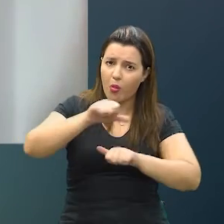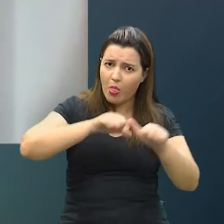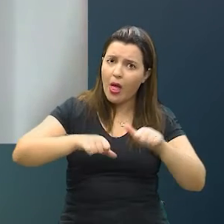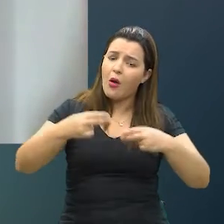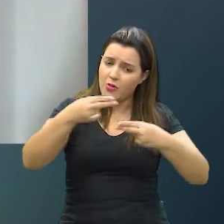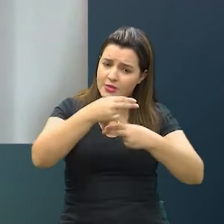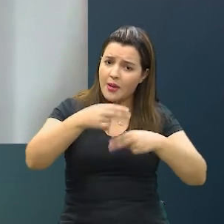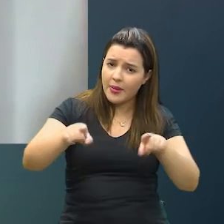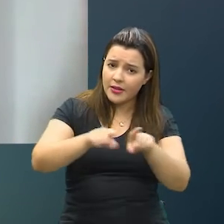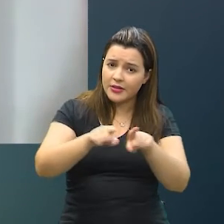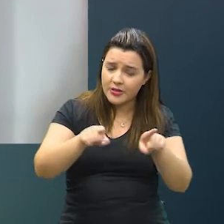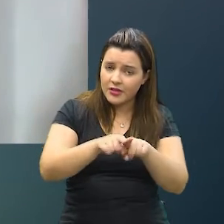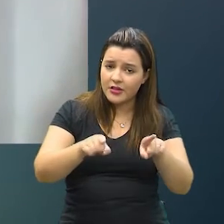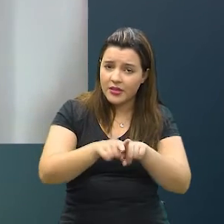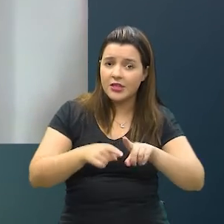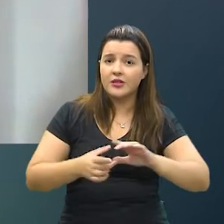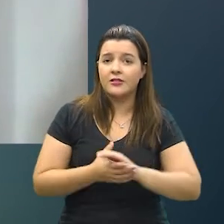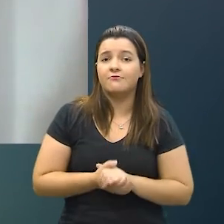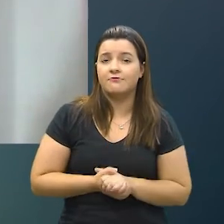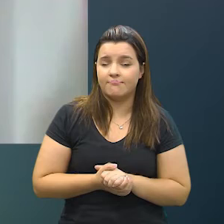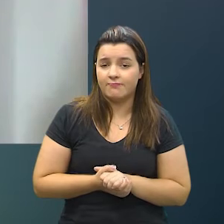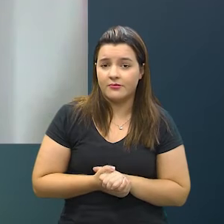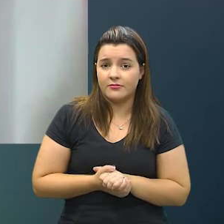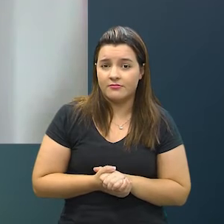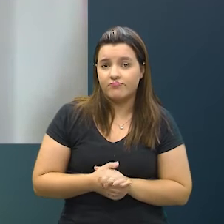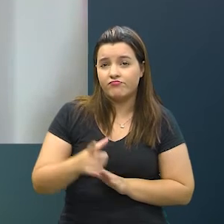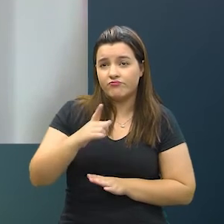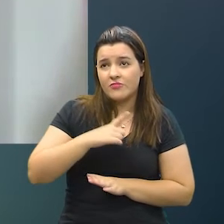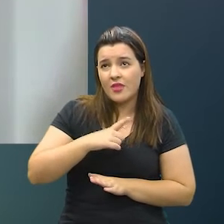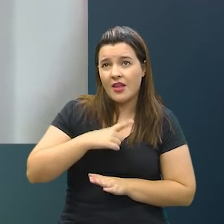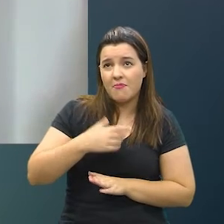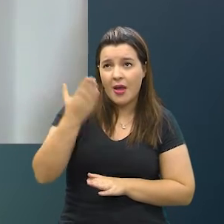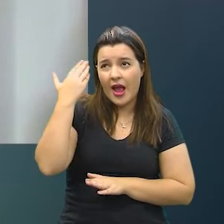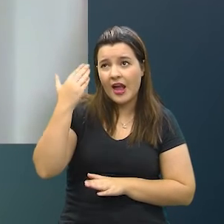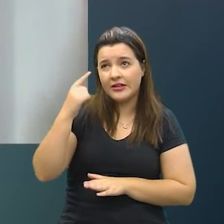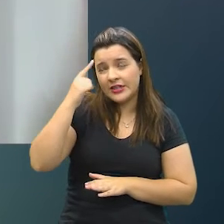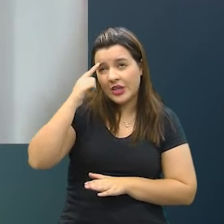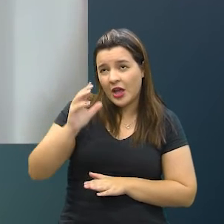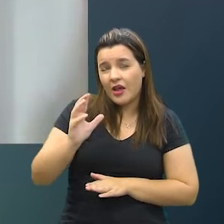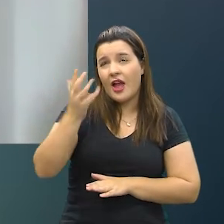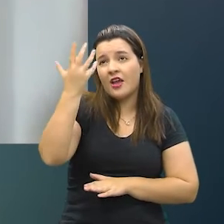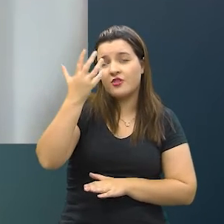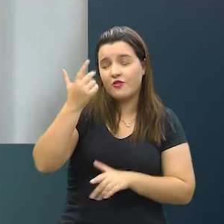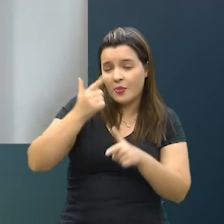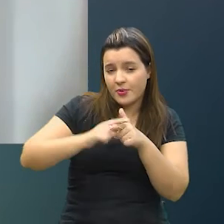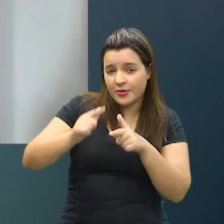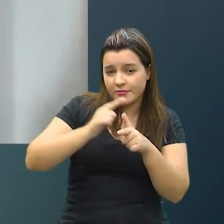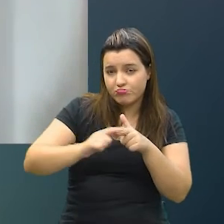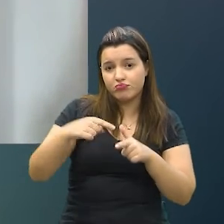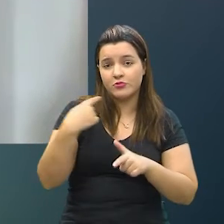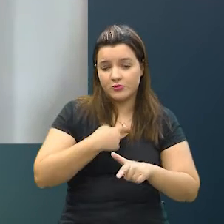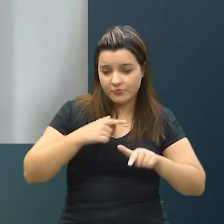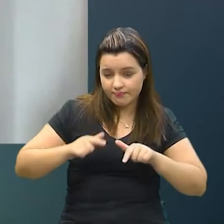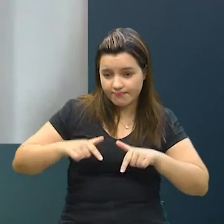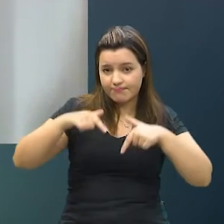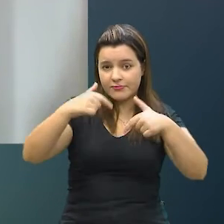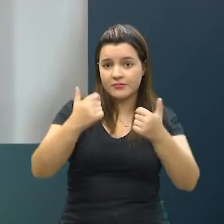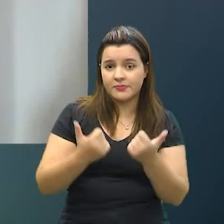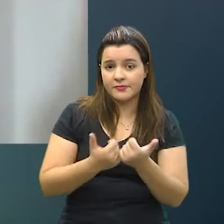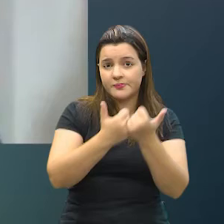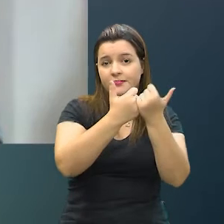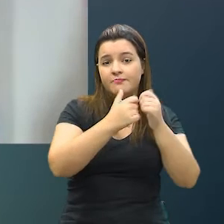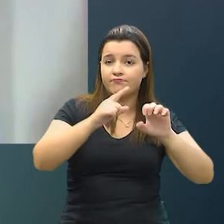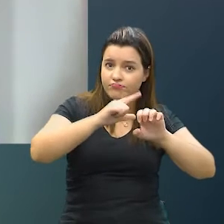nós temos hoje, né, do que a gente tinha em relação às nossas soluções, às nossas ações de apoio para os